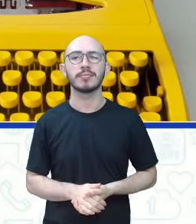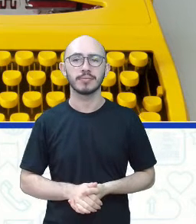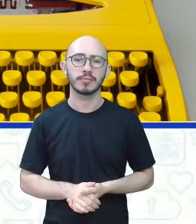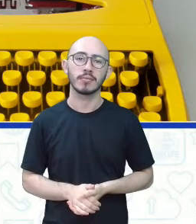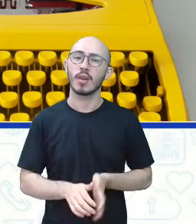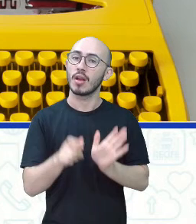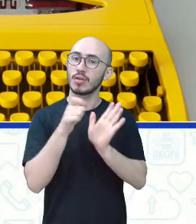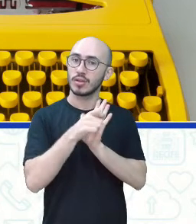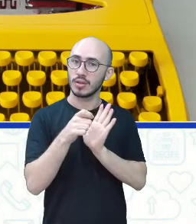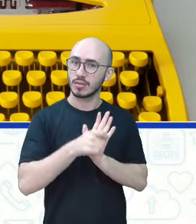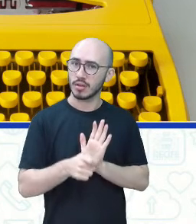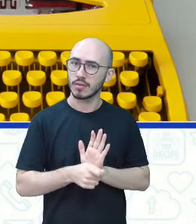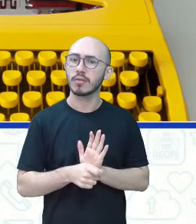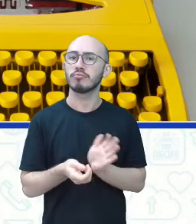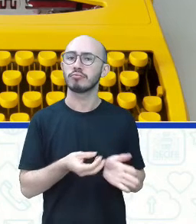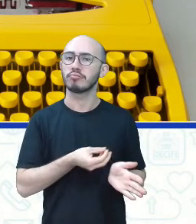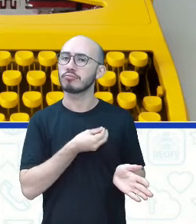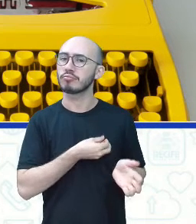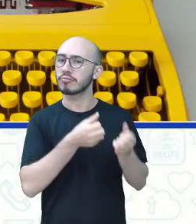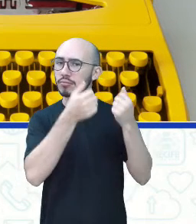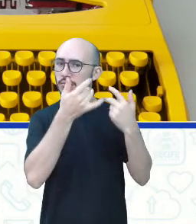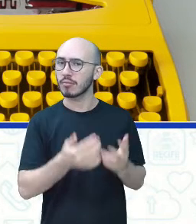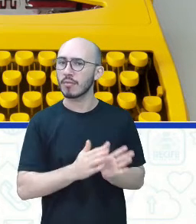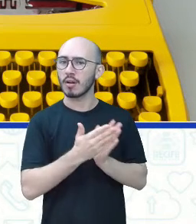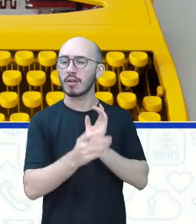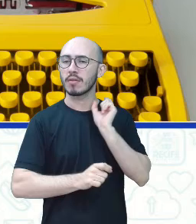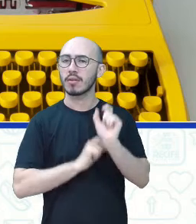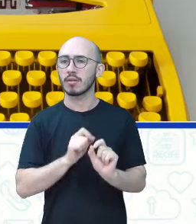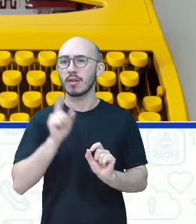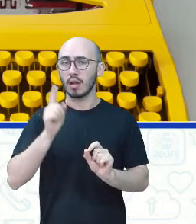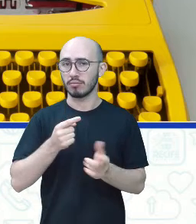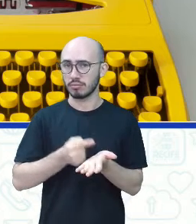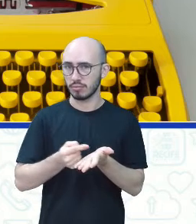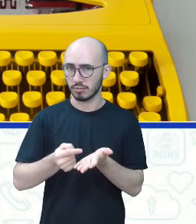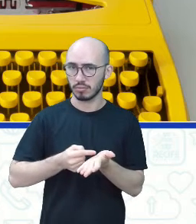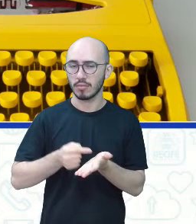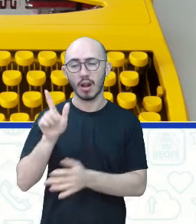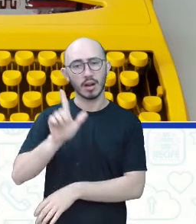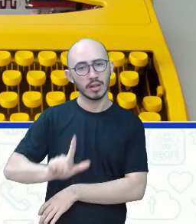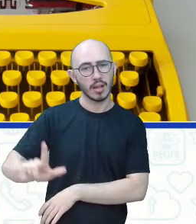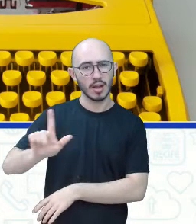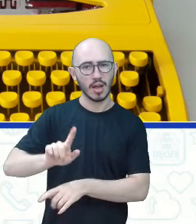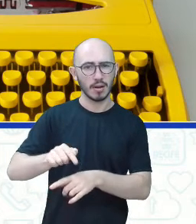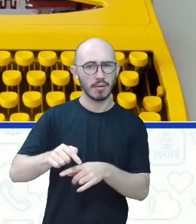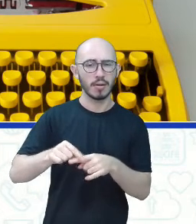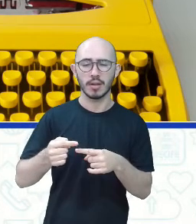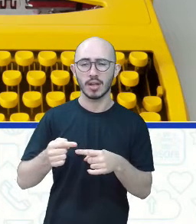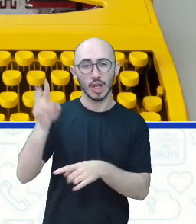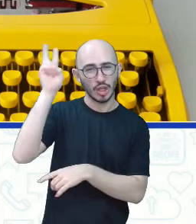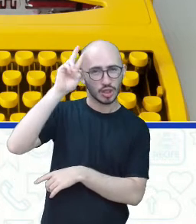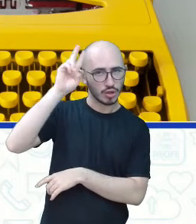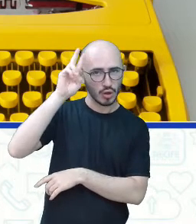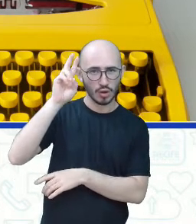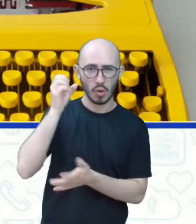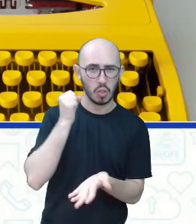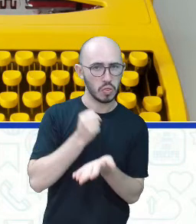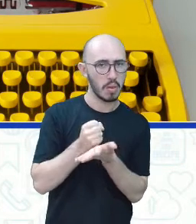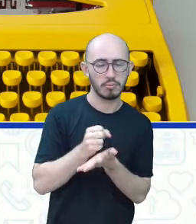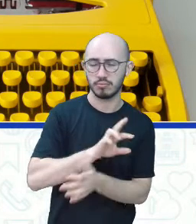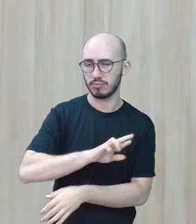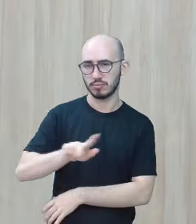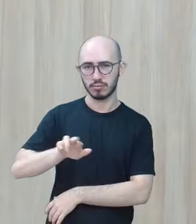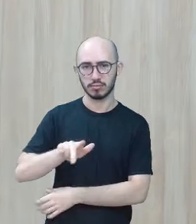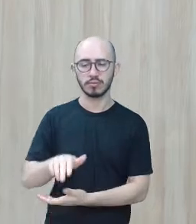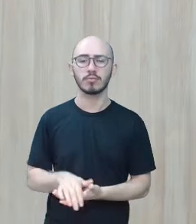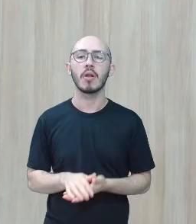uma autobiografia implica no pacto literário e não histórico ou documental. E aí, por